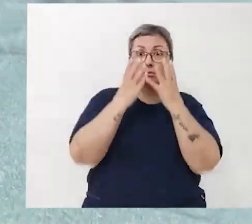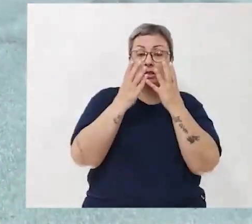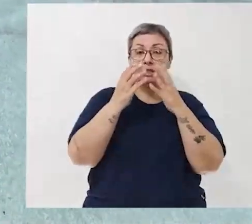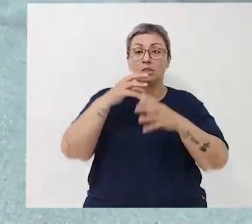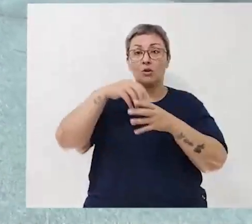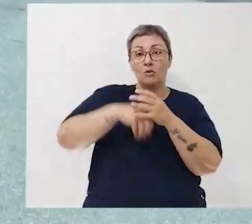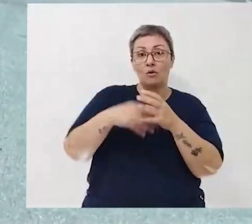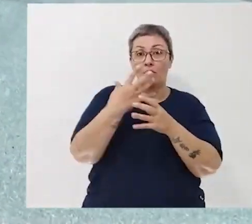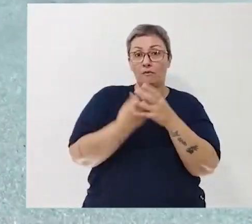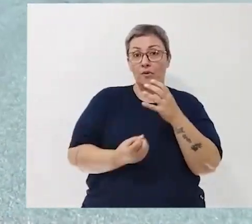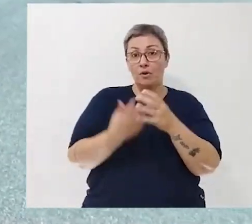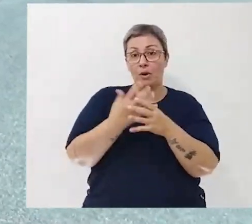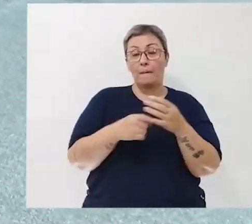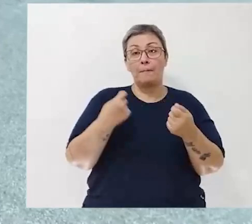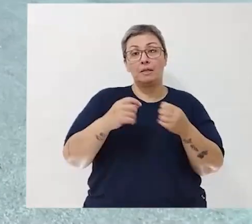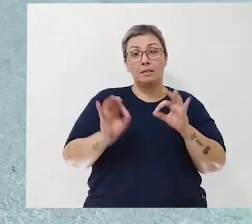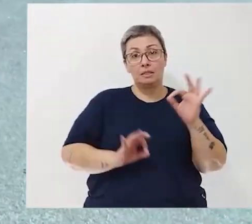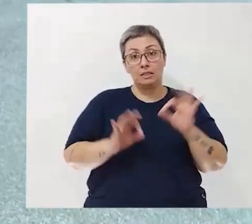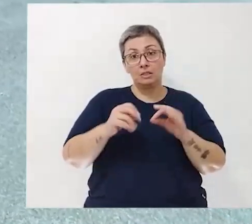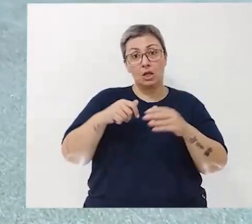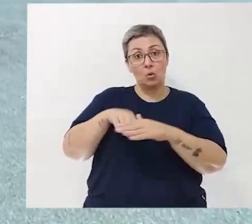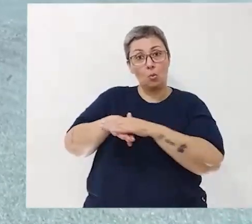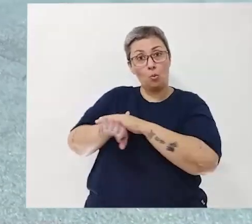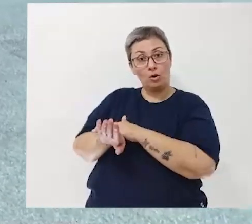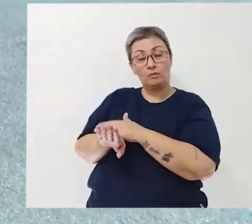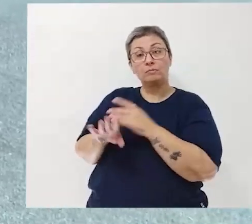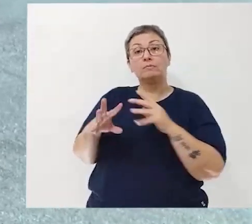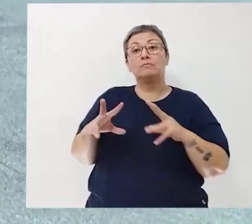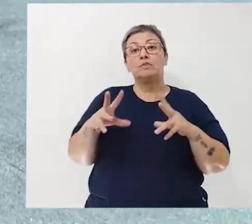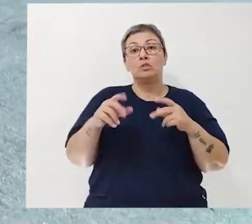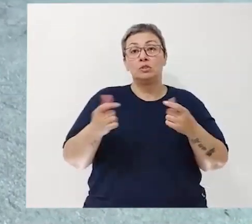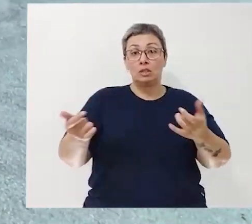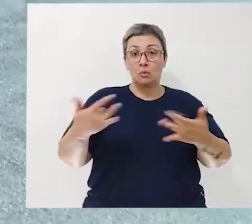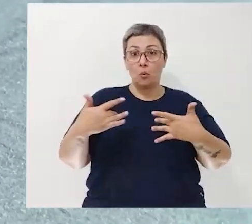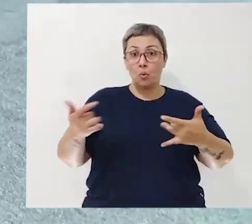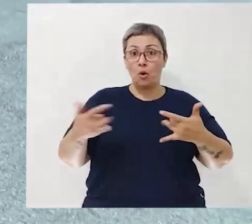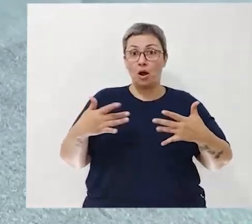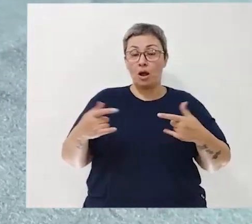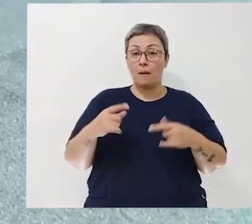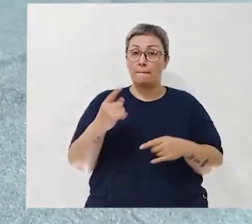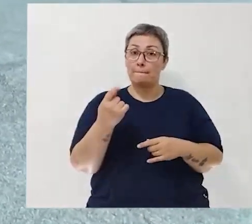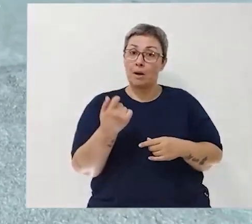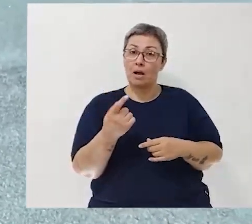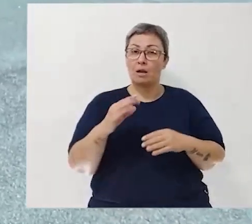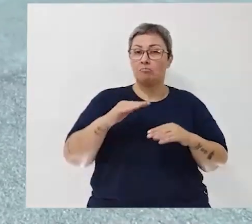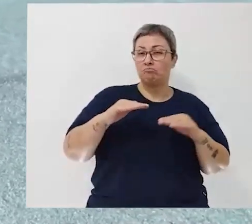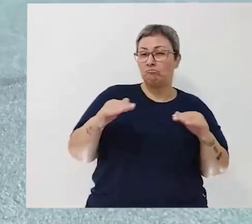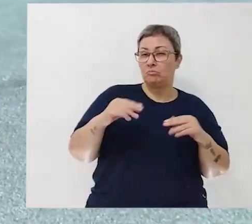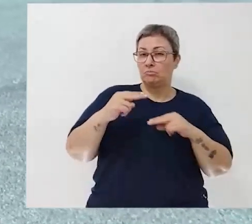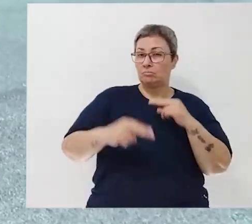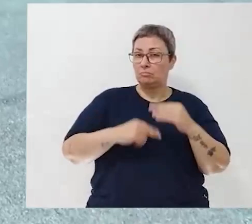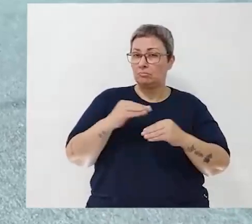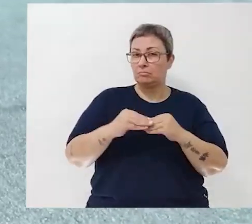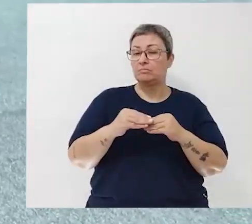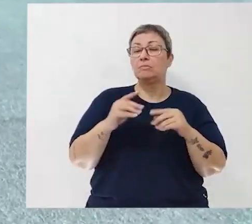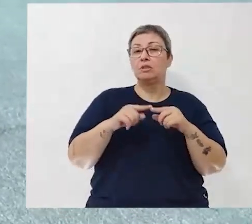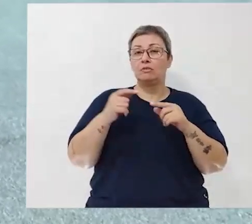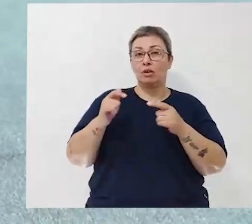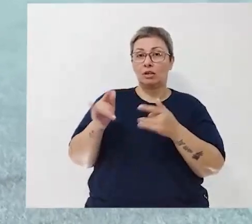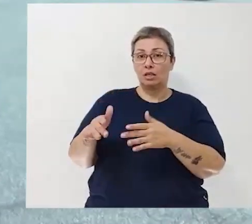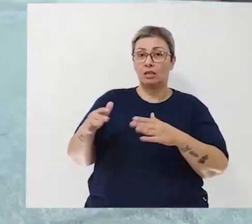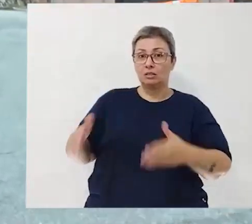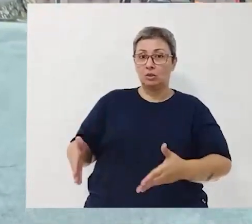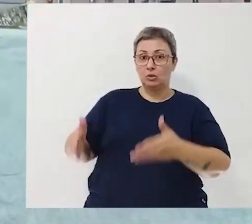filtros e tudo isso precisa ser processado e guardado. Todo esse resíduo, considerado de baixa e média radioatividade, fica armazenado